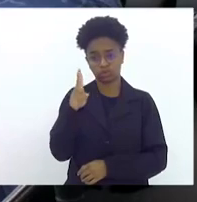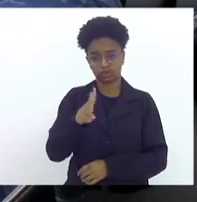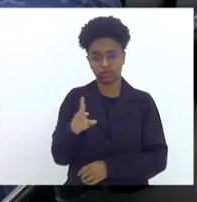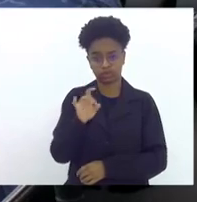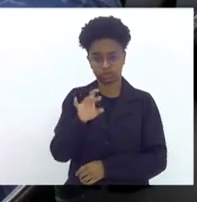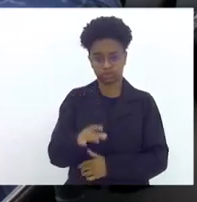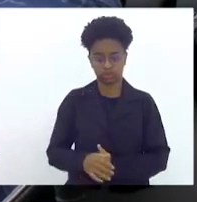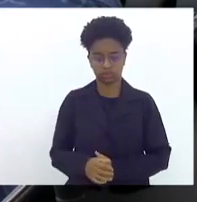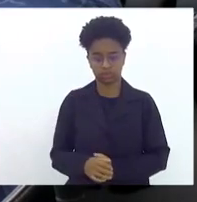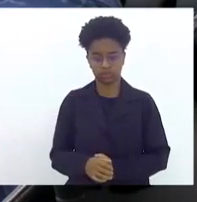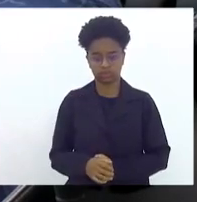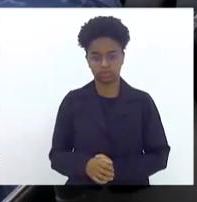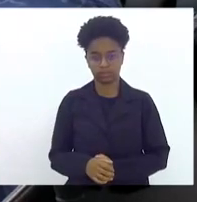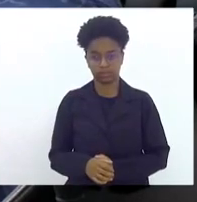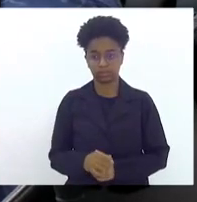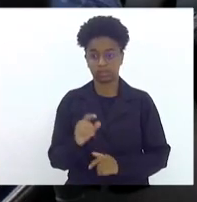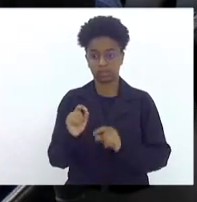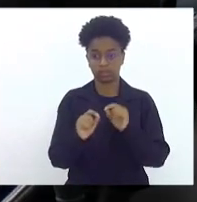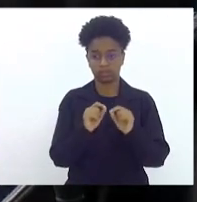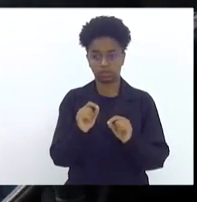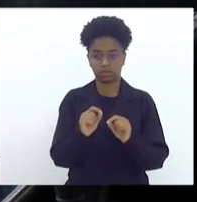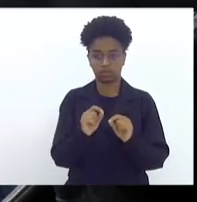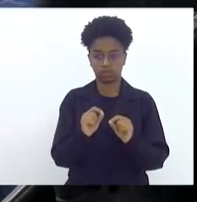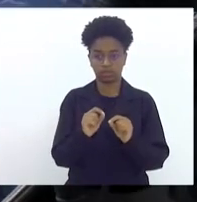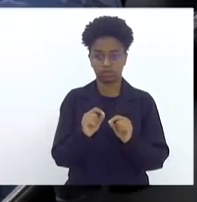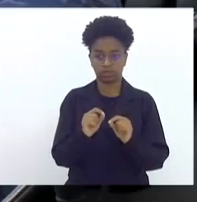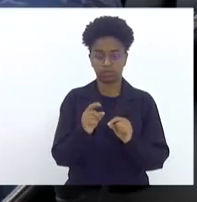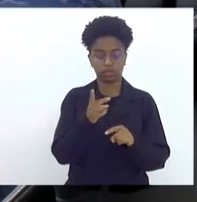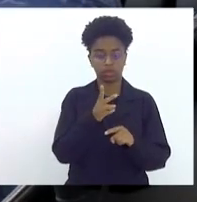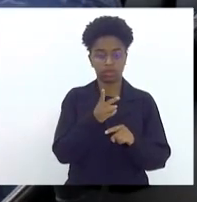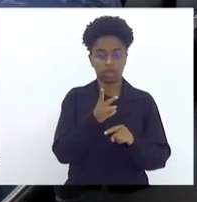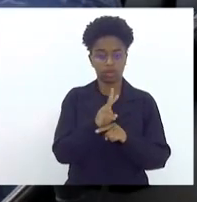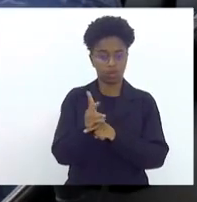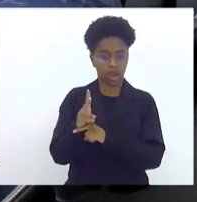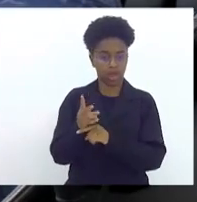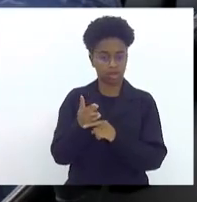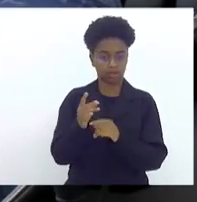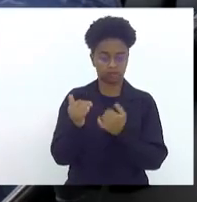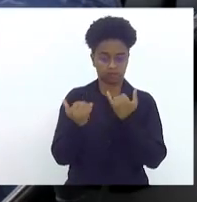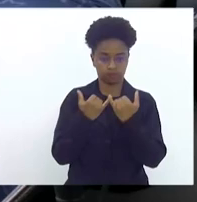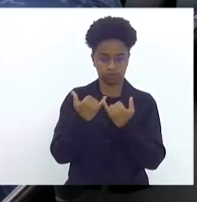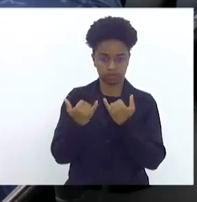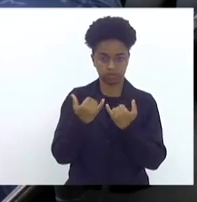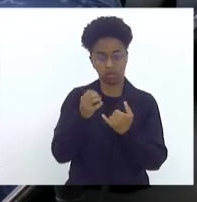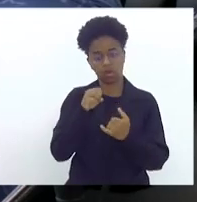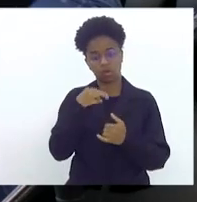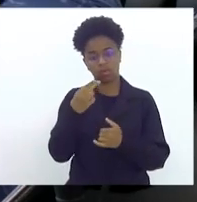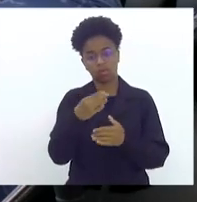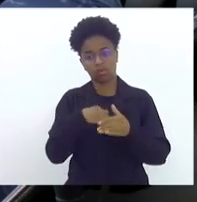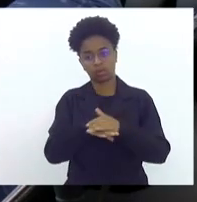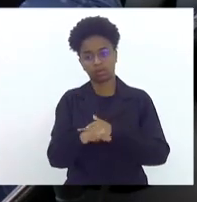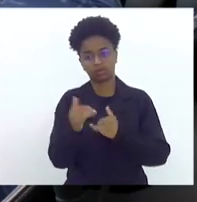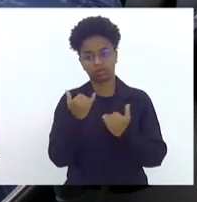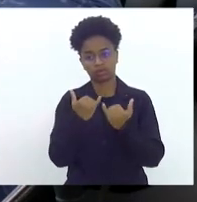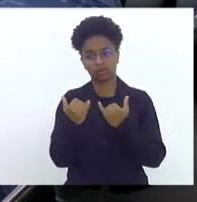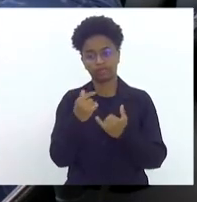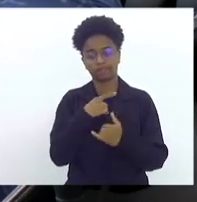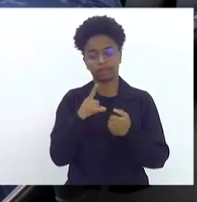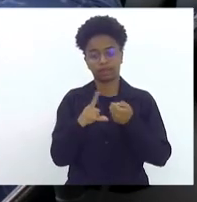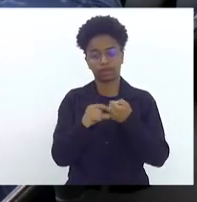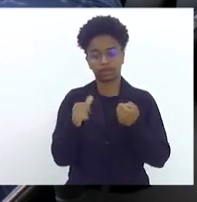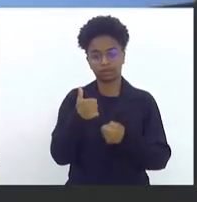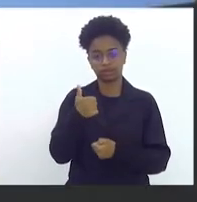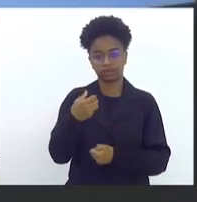que é lidor guarda dos dados quer dizer o maximil na internet está ali não é um artigo